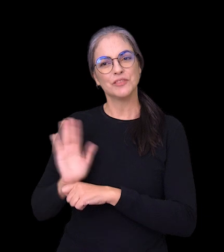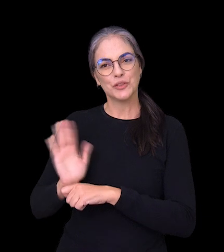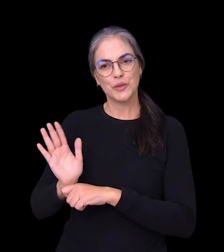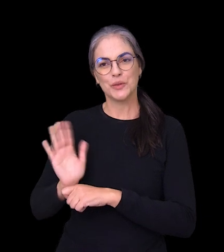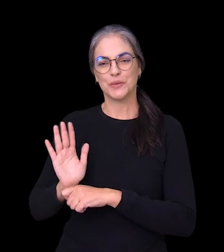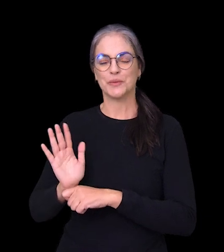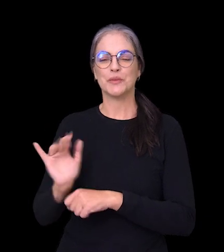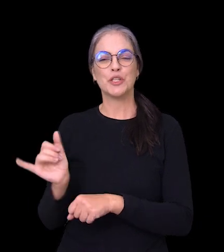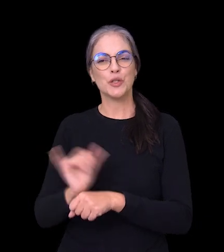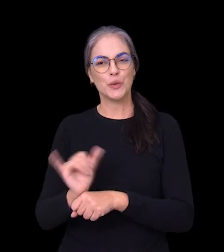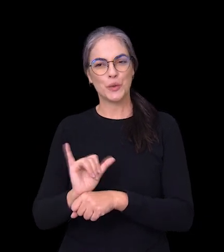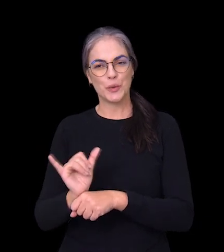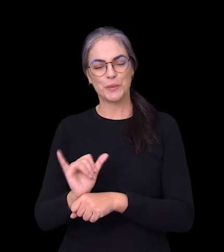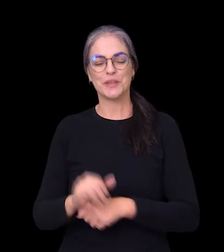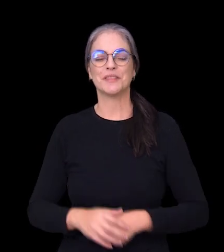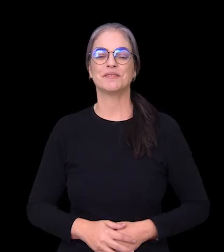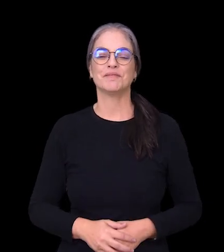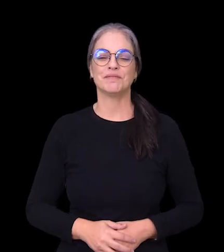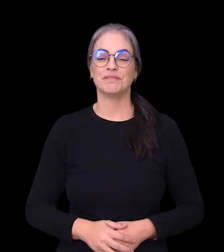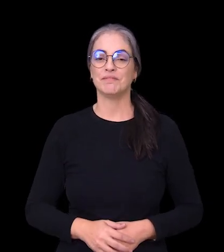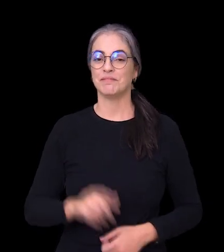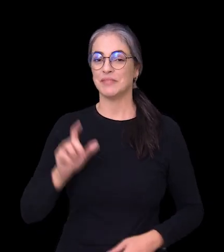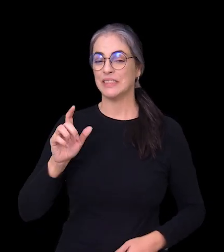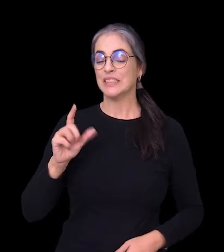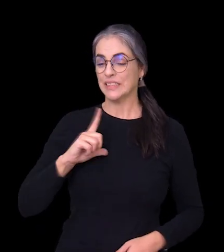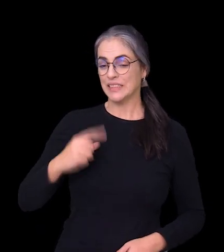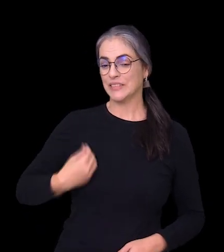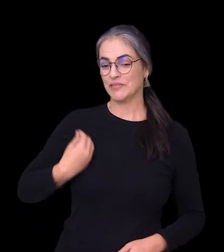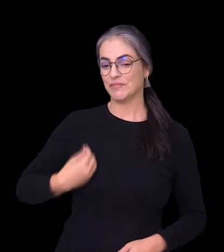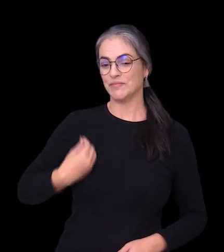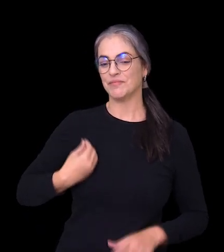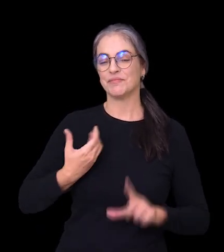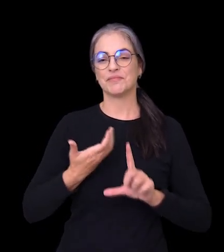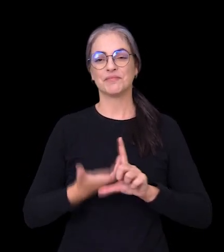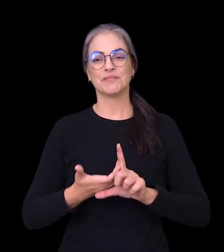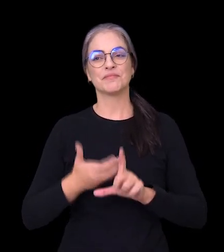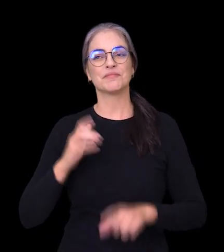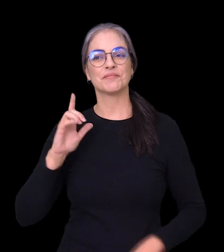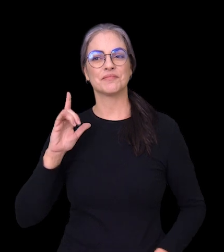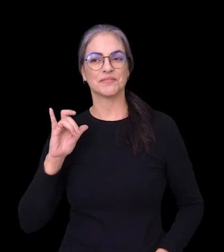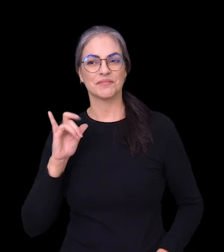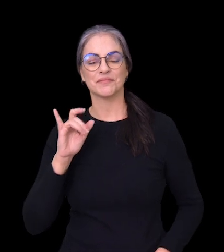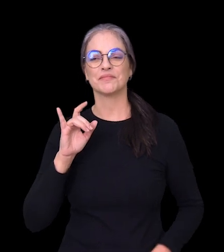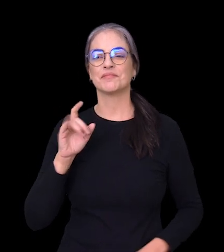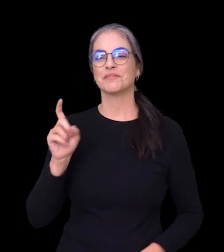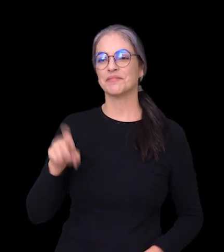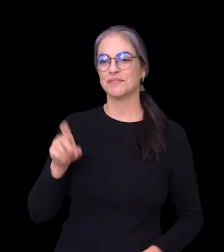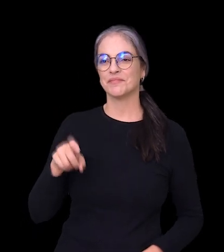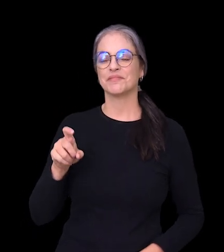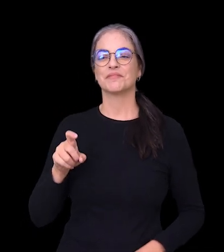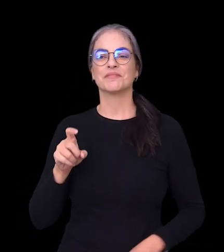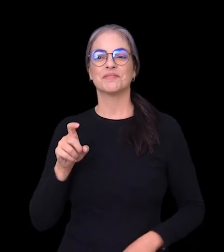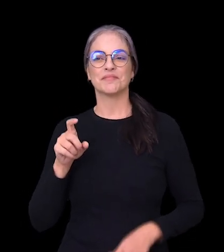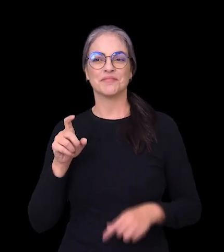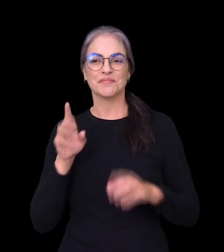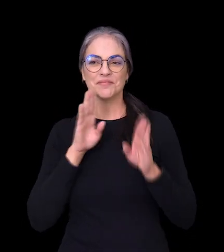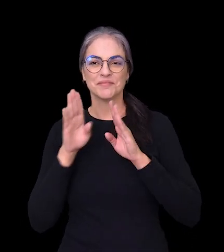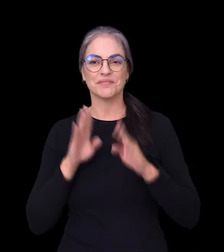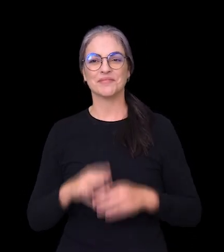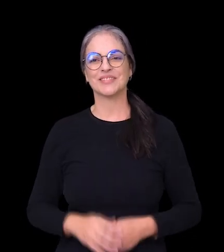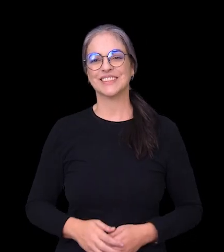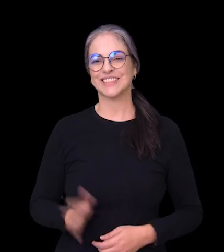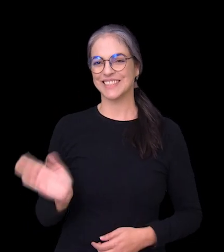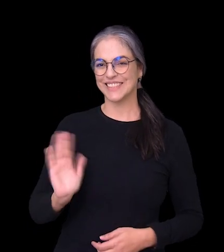Siga as nossas redes sociais, Instagram, Twitter, TikTok e Facebook. Eu sou Regina Assunção, agradeço a sua audiência. Até